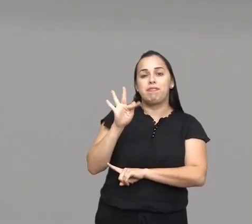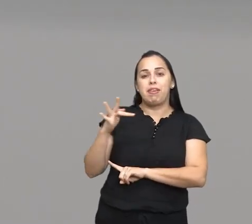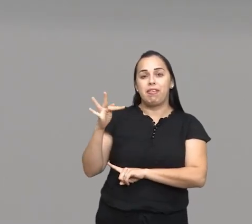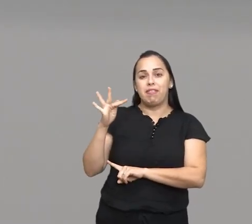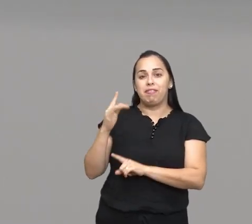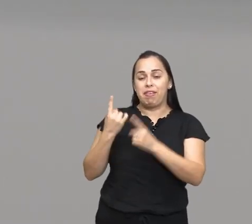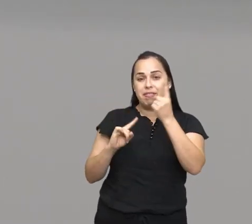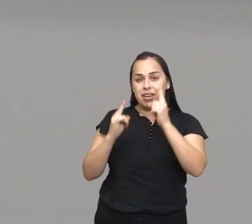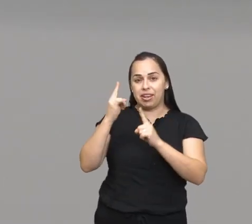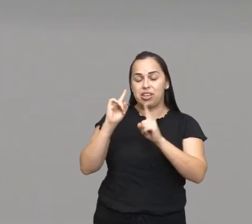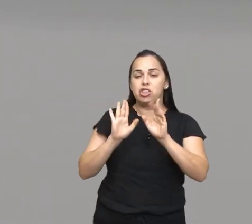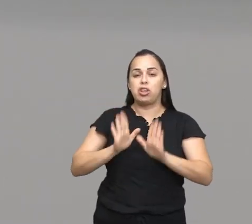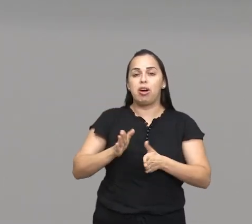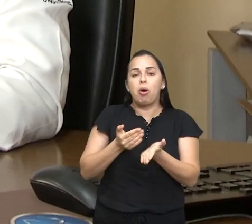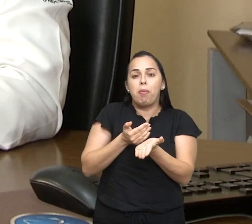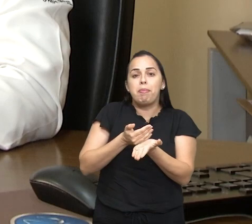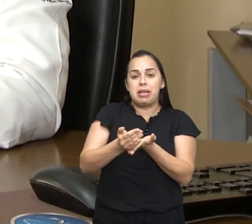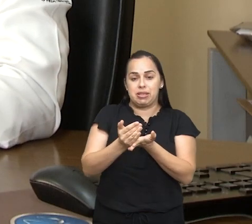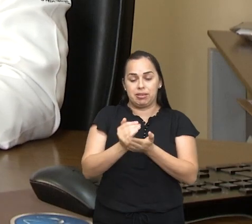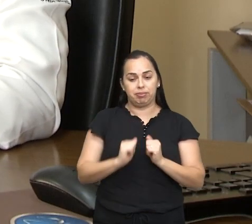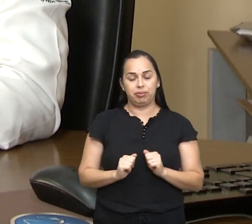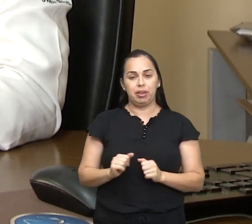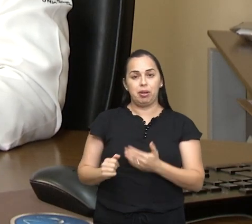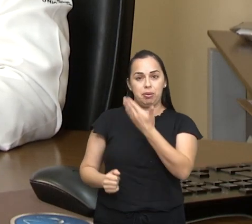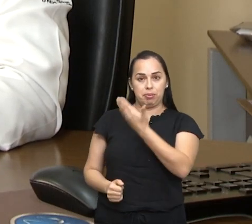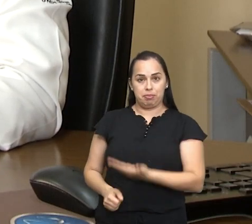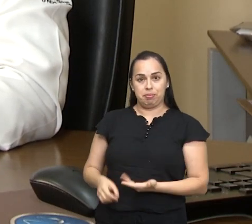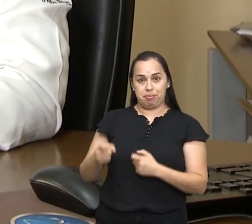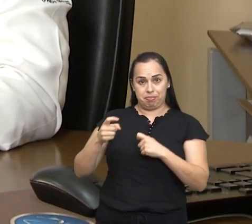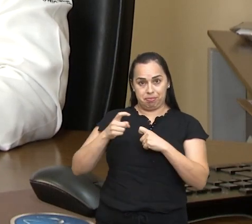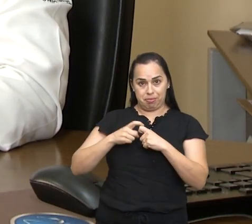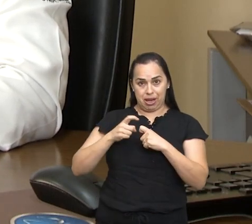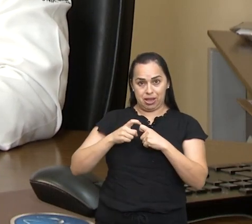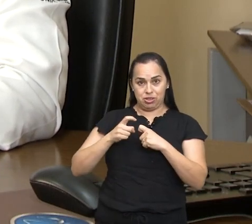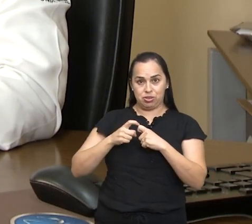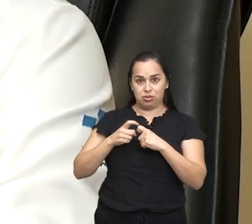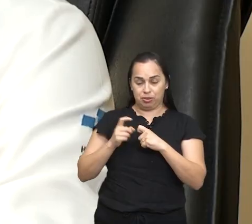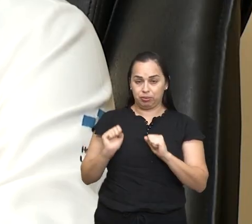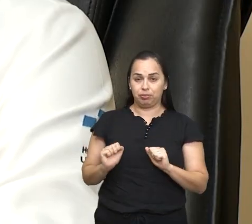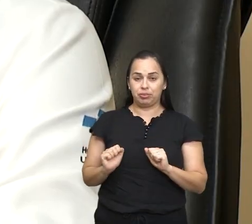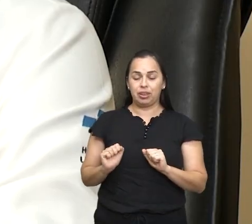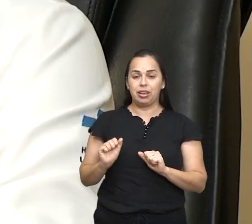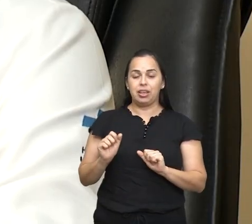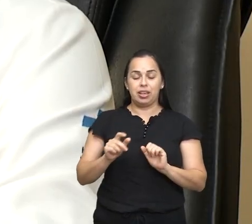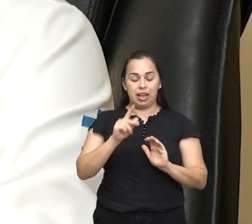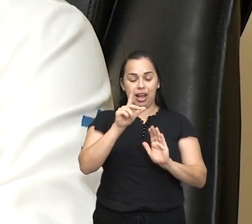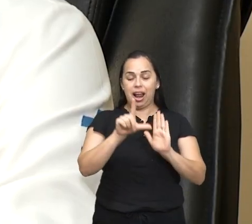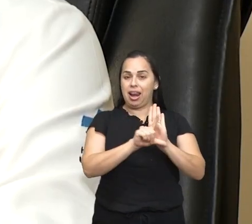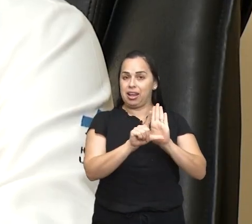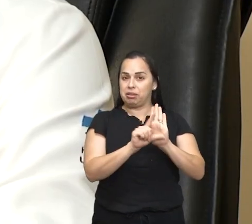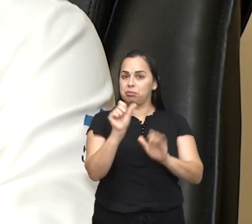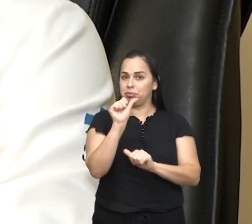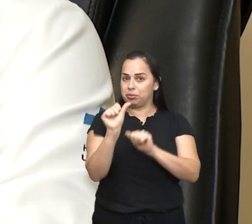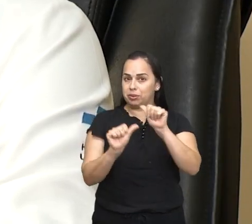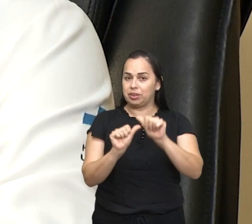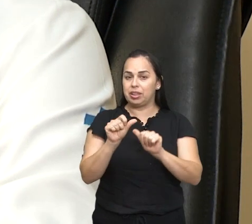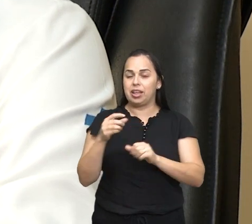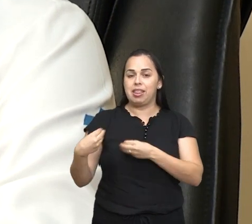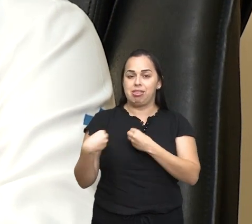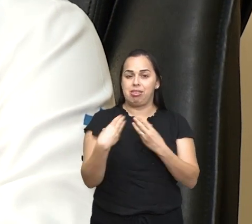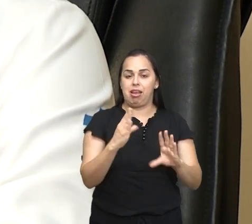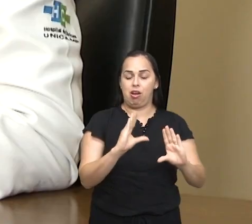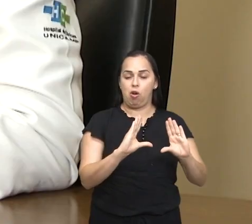e já passou a valer no país. Segundo este médico, cirurgião oncológico, a mudança na lei vai gerar mais conforto